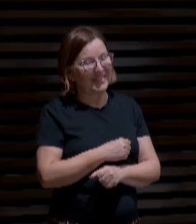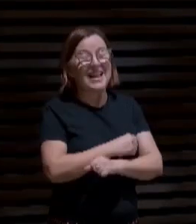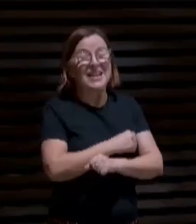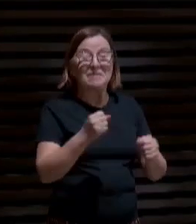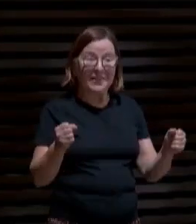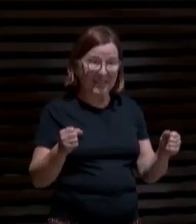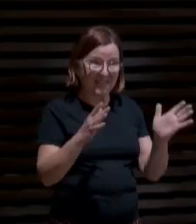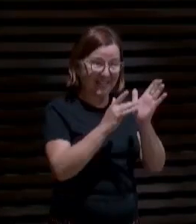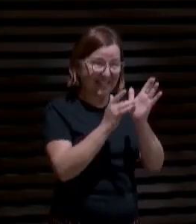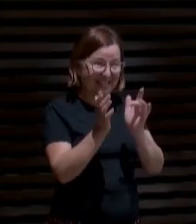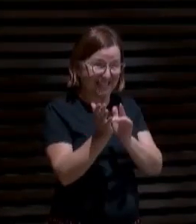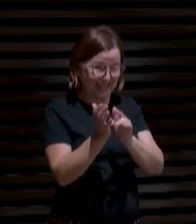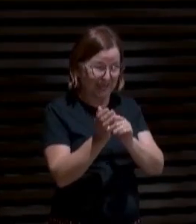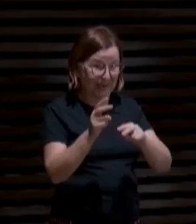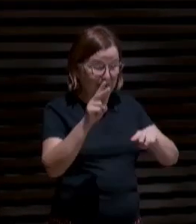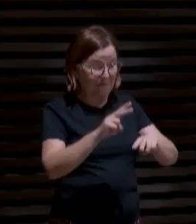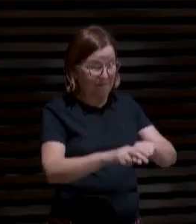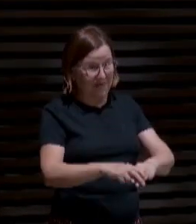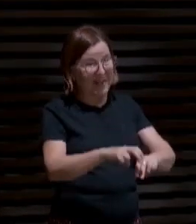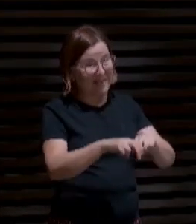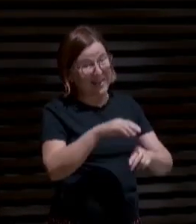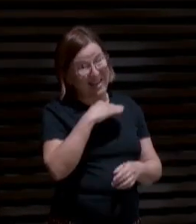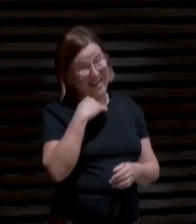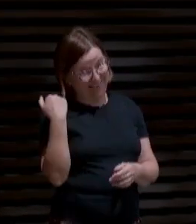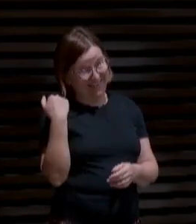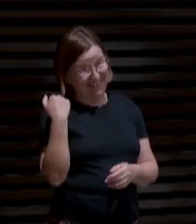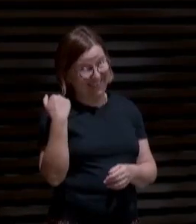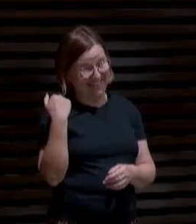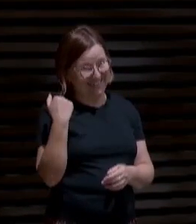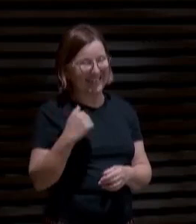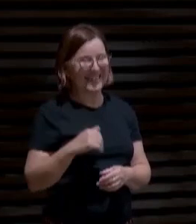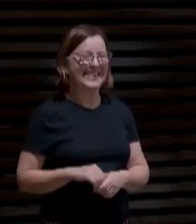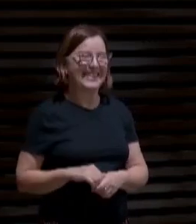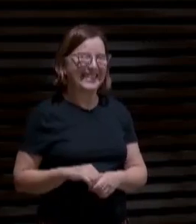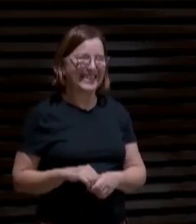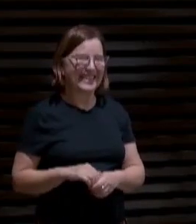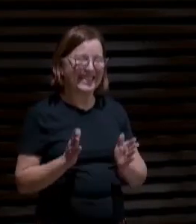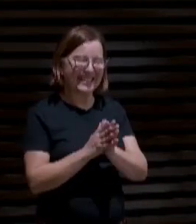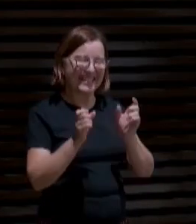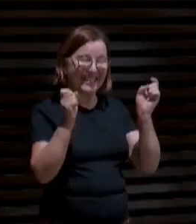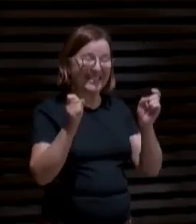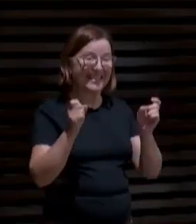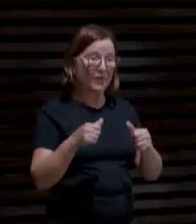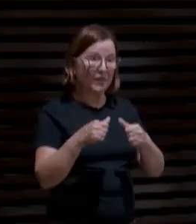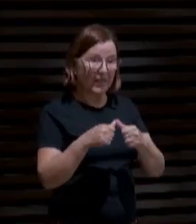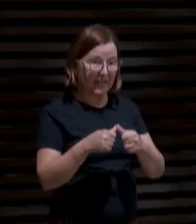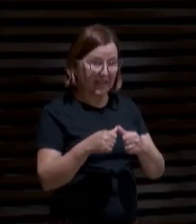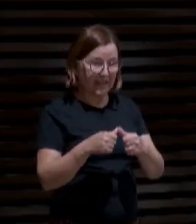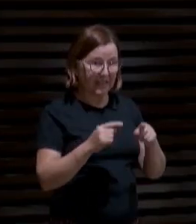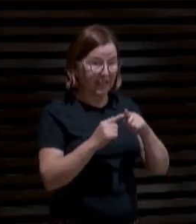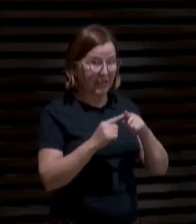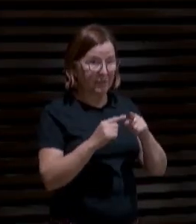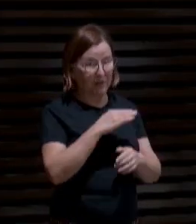Aleluia! Ah, meu Deus querido! Esse tipo de execução, meus irmãos, é o único que